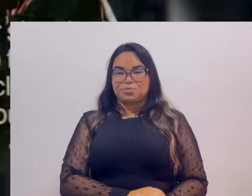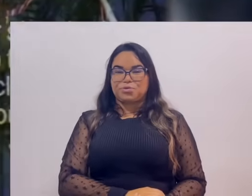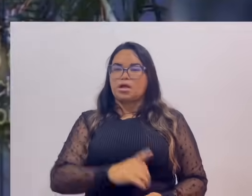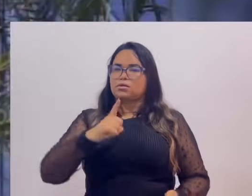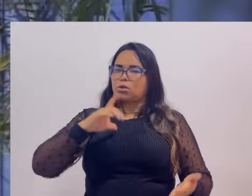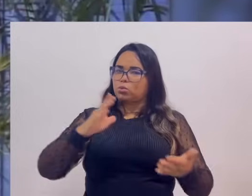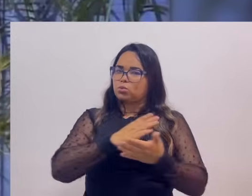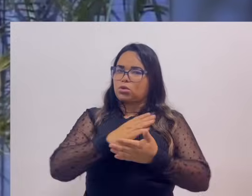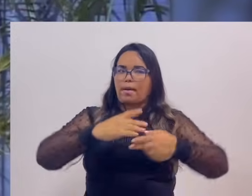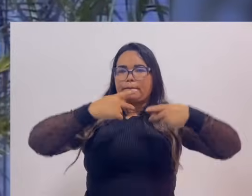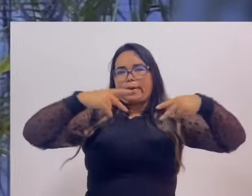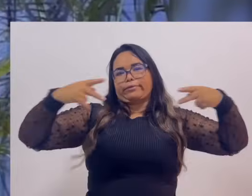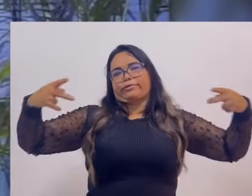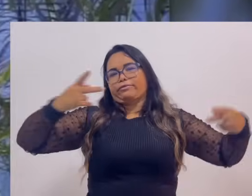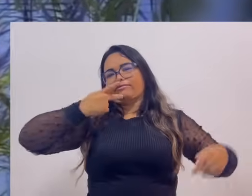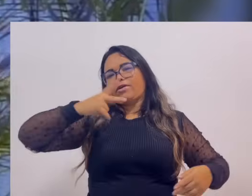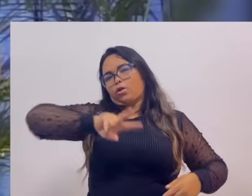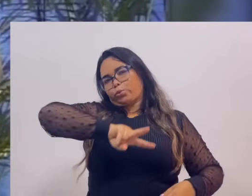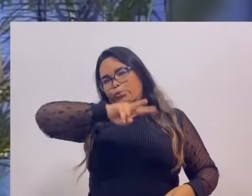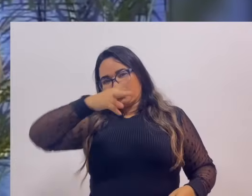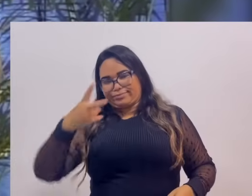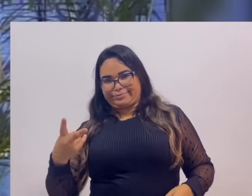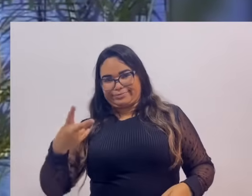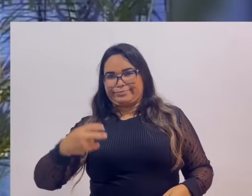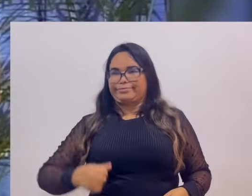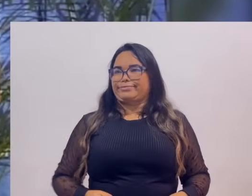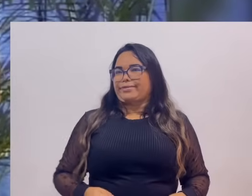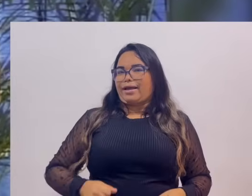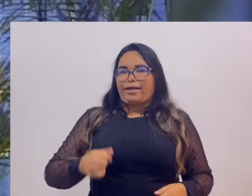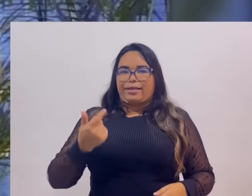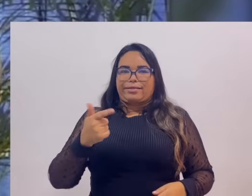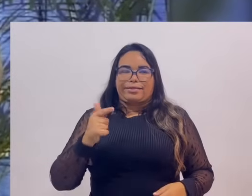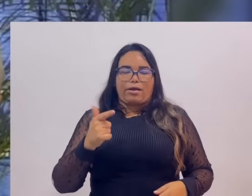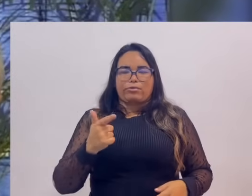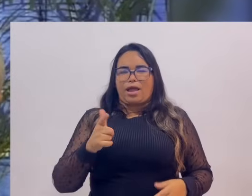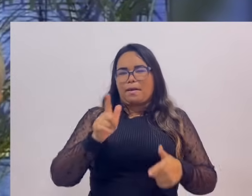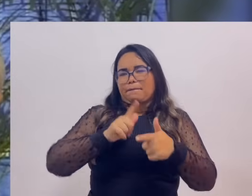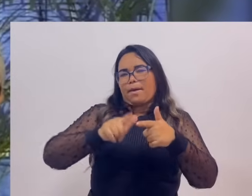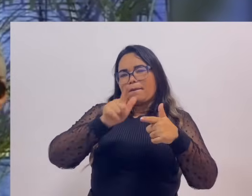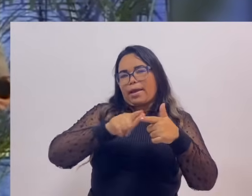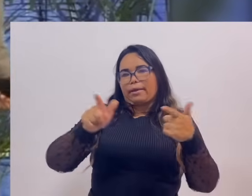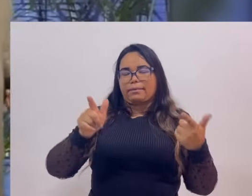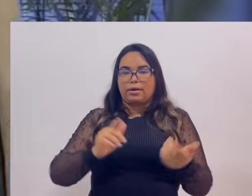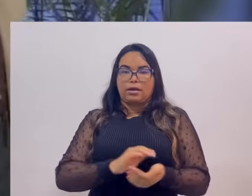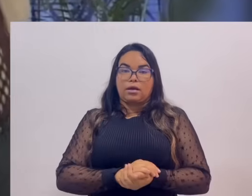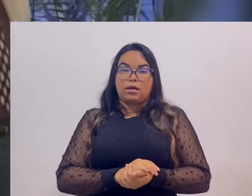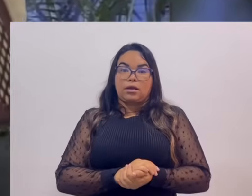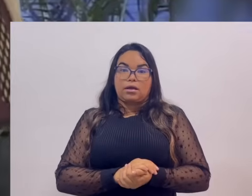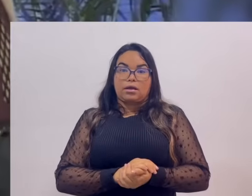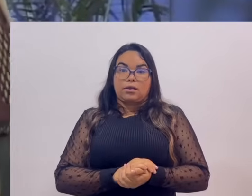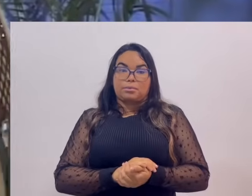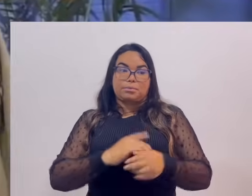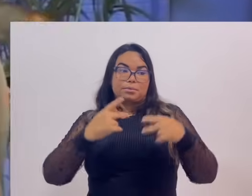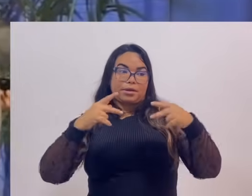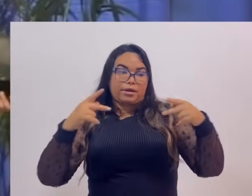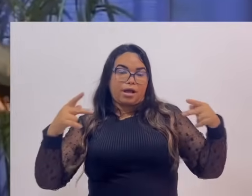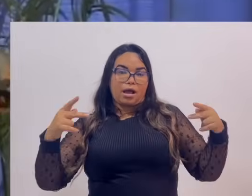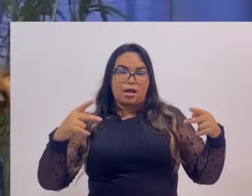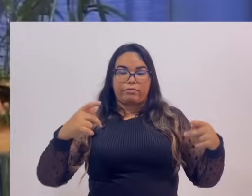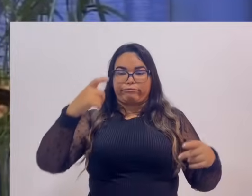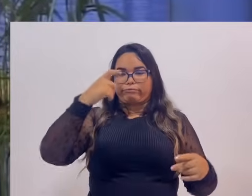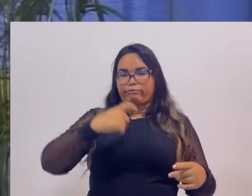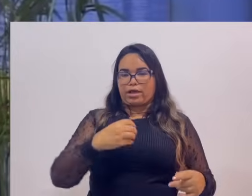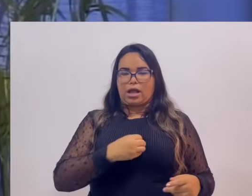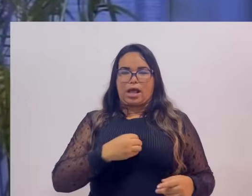quanta injustiça? de toda a injustiça há pregadores que falam o oposto disso dizem que não há maior